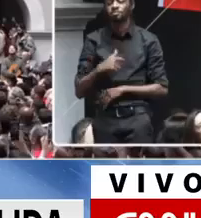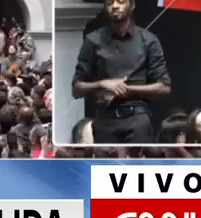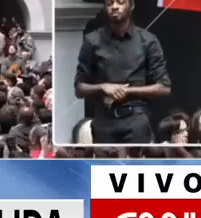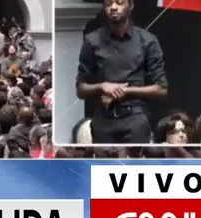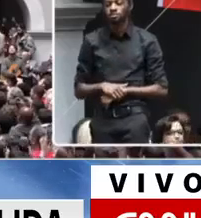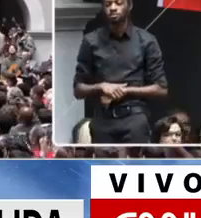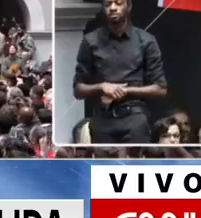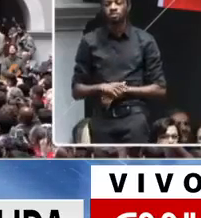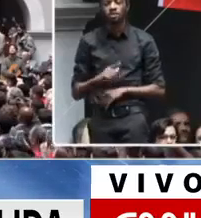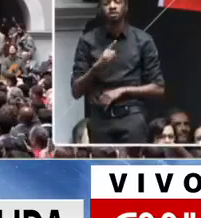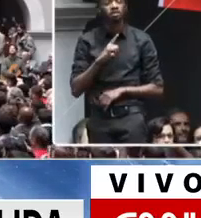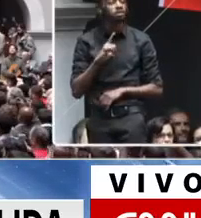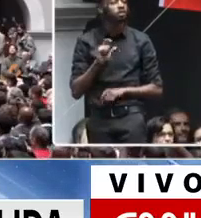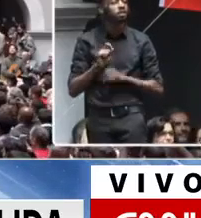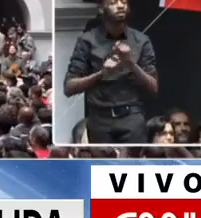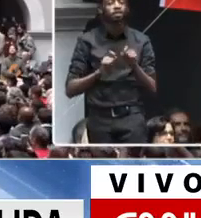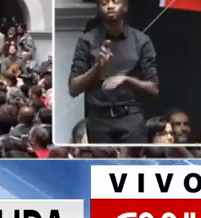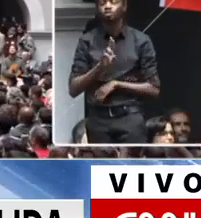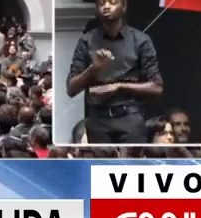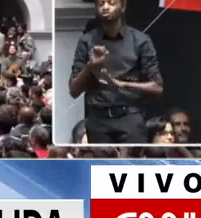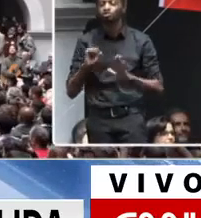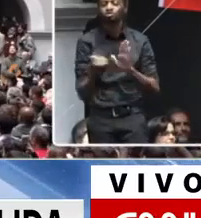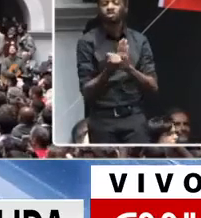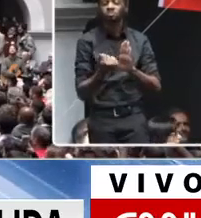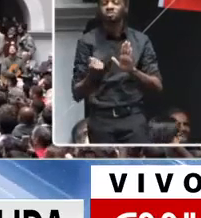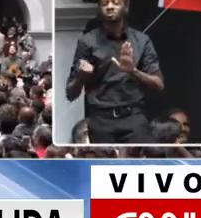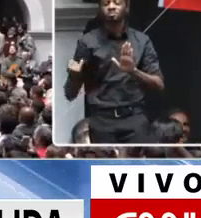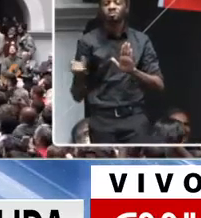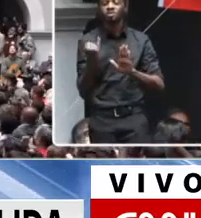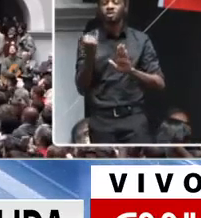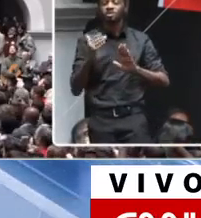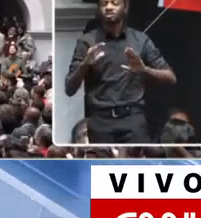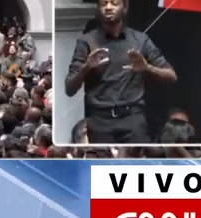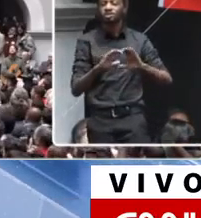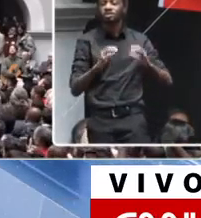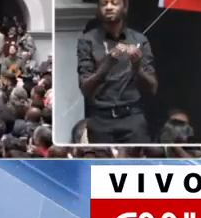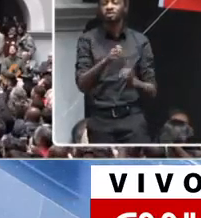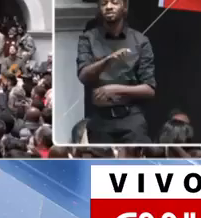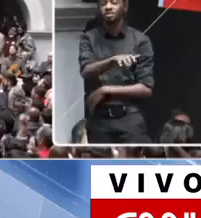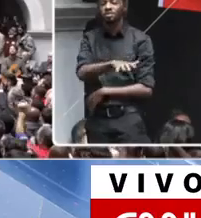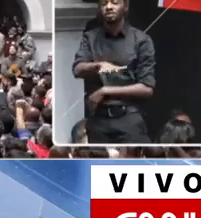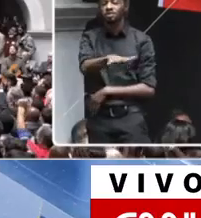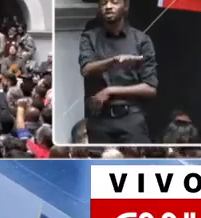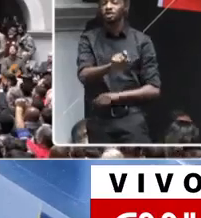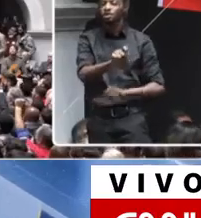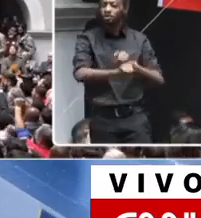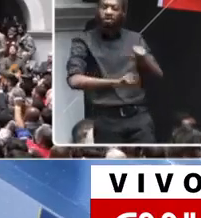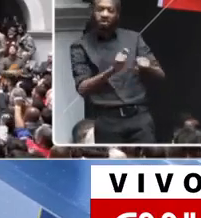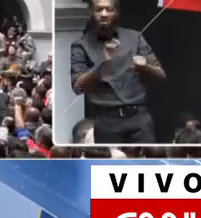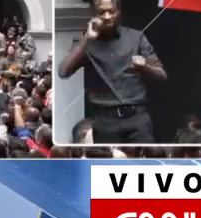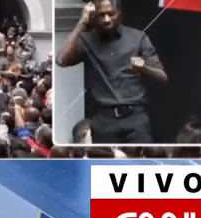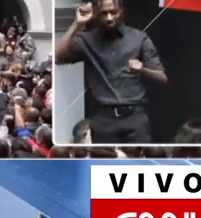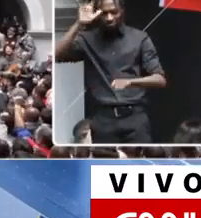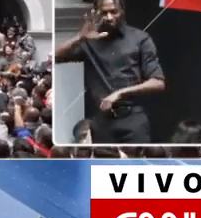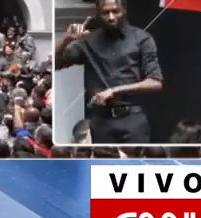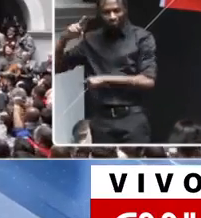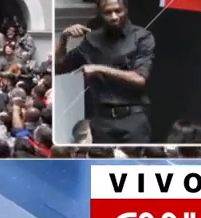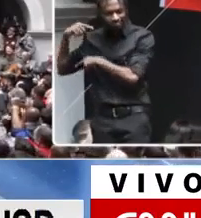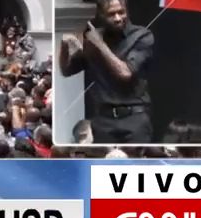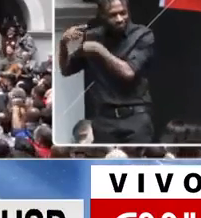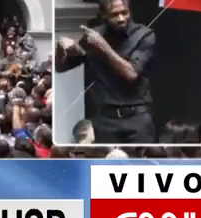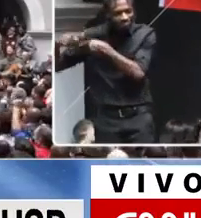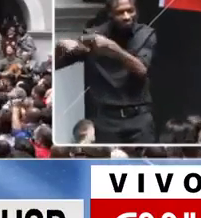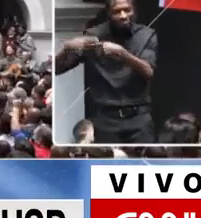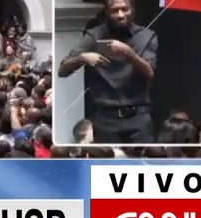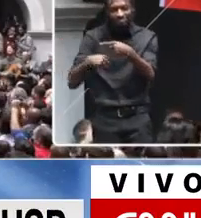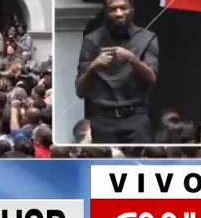símbolos importantíssimos das comunidades de matriz africana, das religiões de matriz africana.